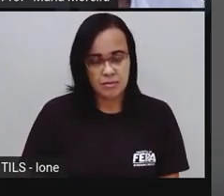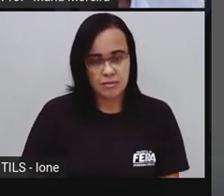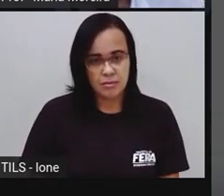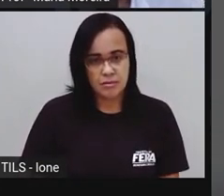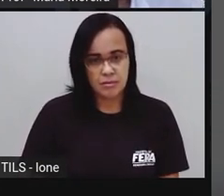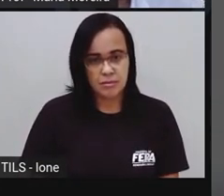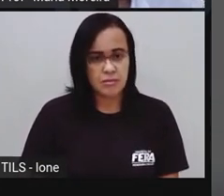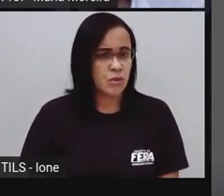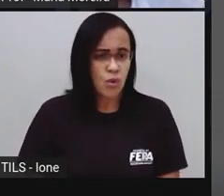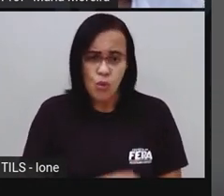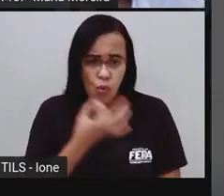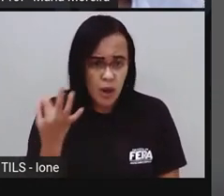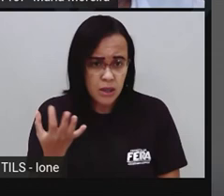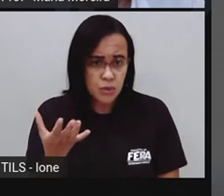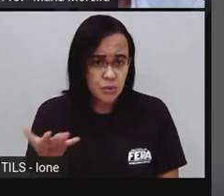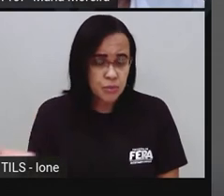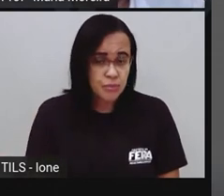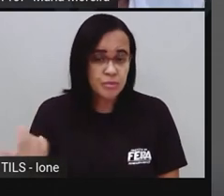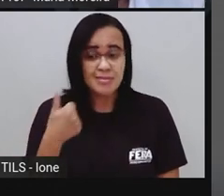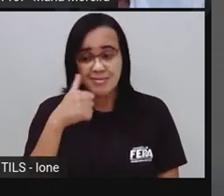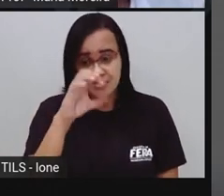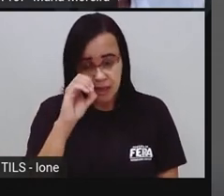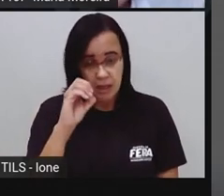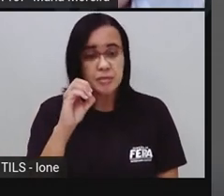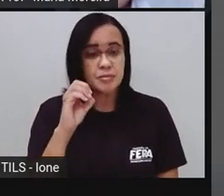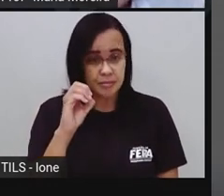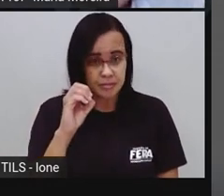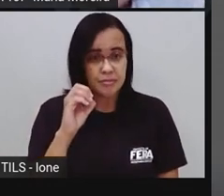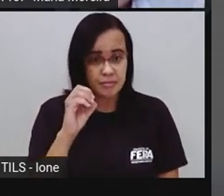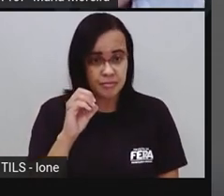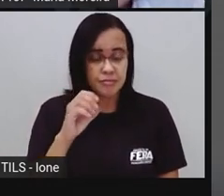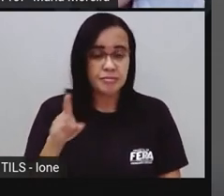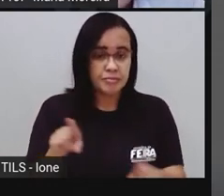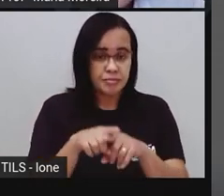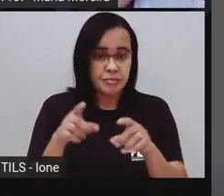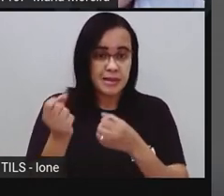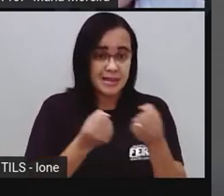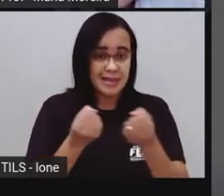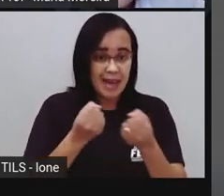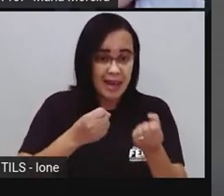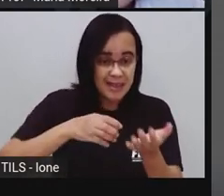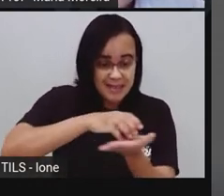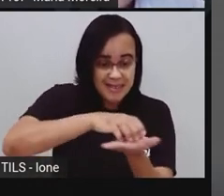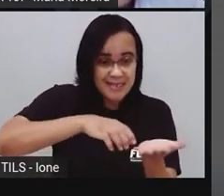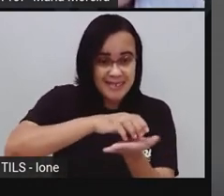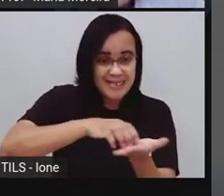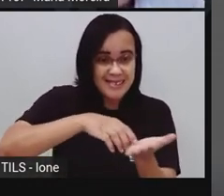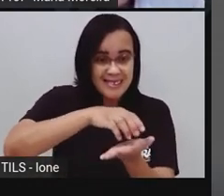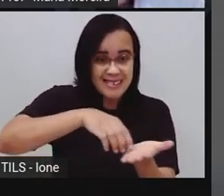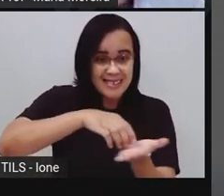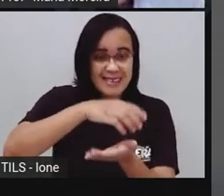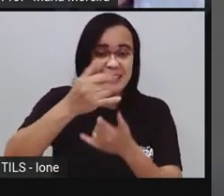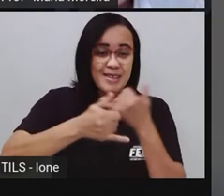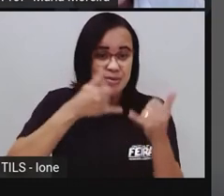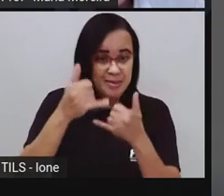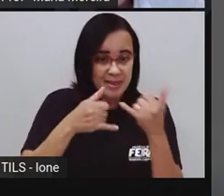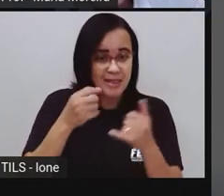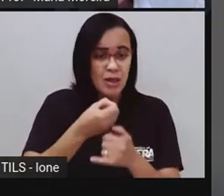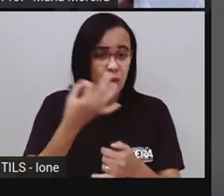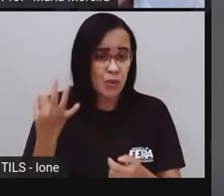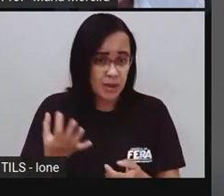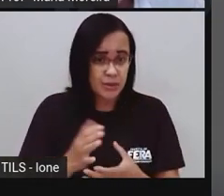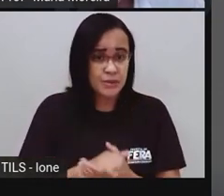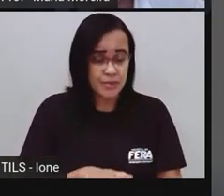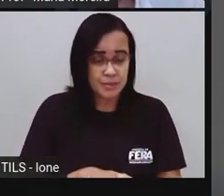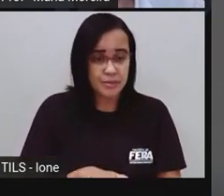e foram quantos 10 e carros né os carrinhos quantos carros a